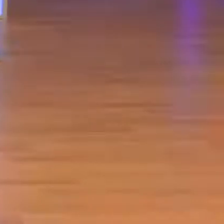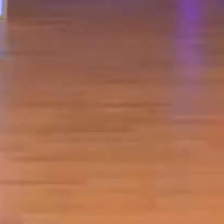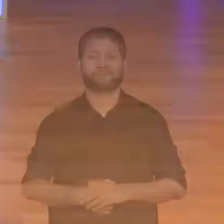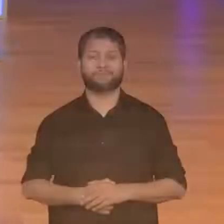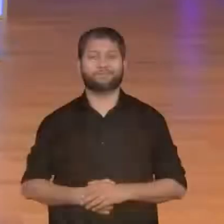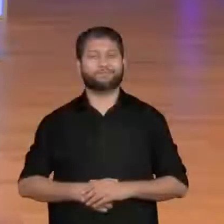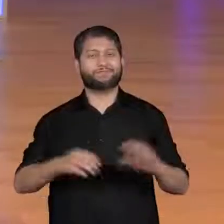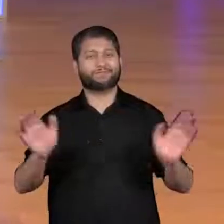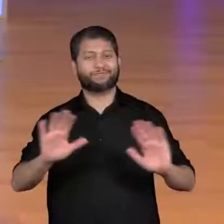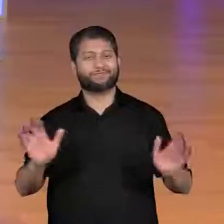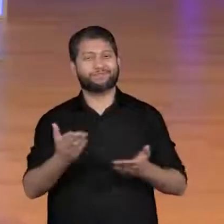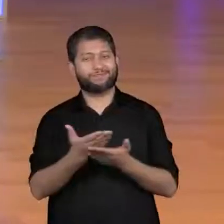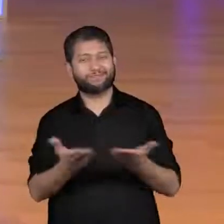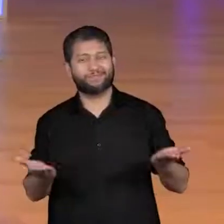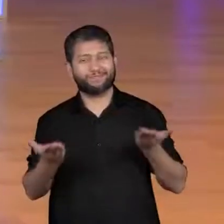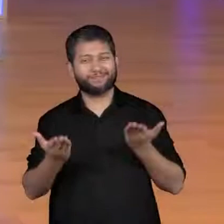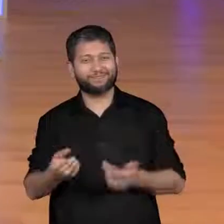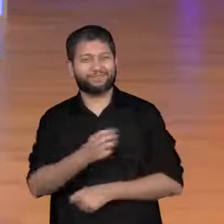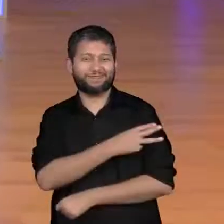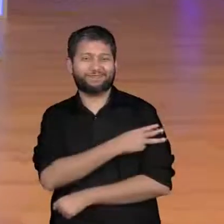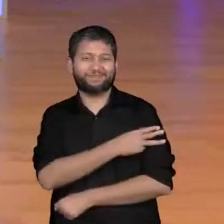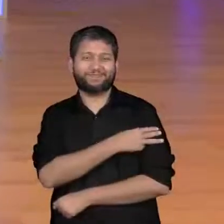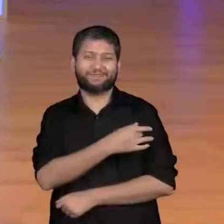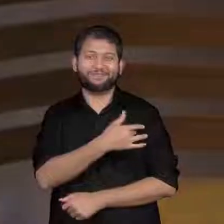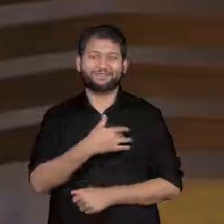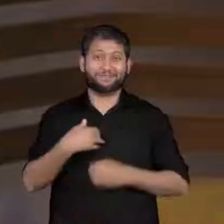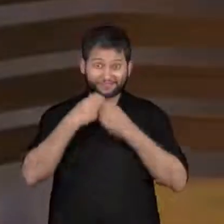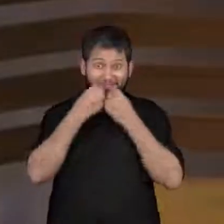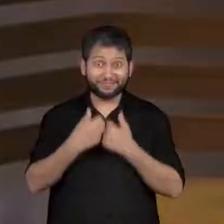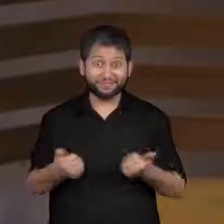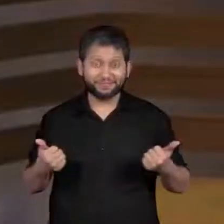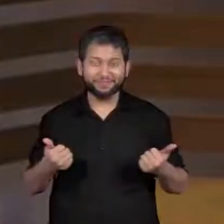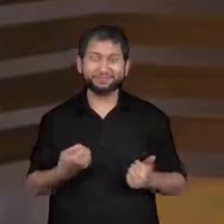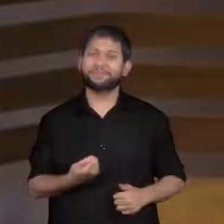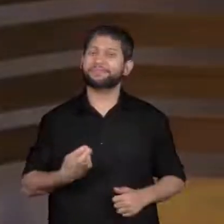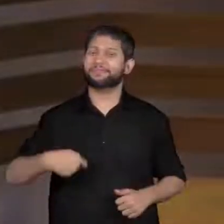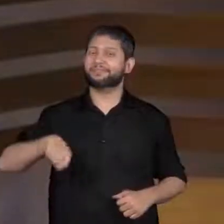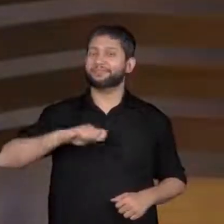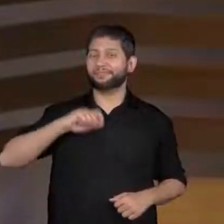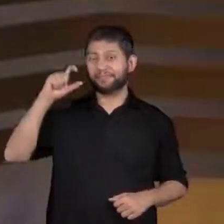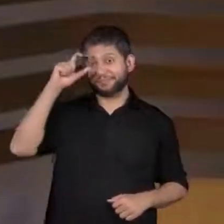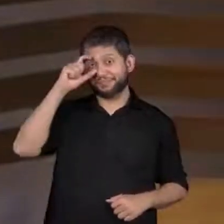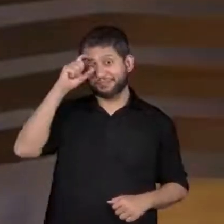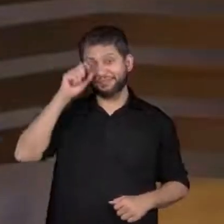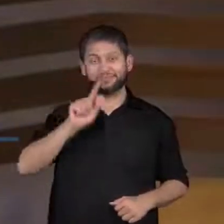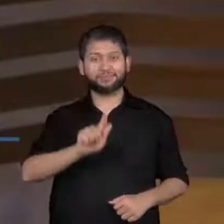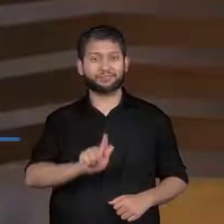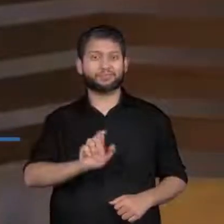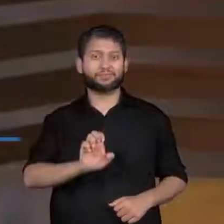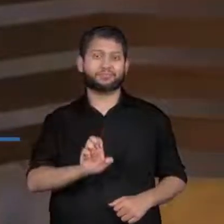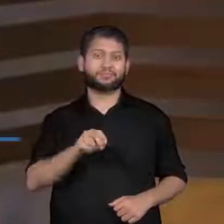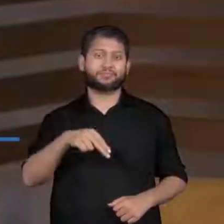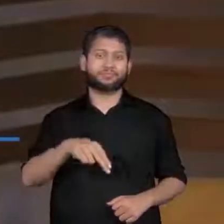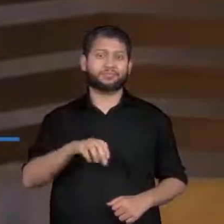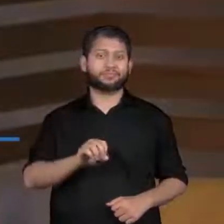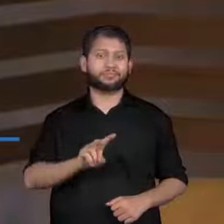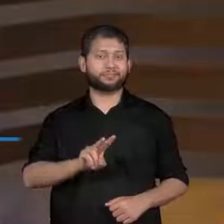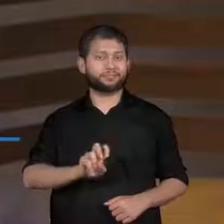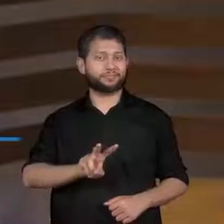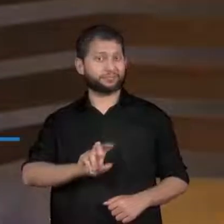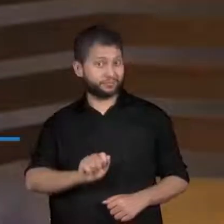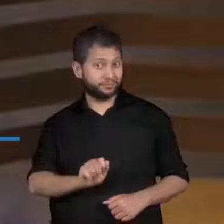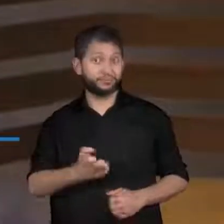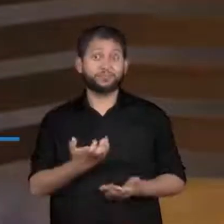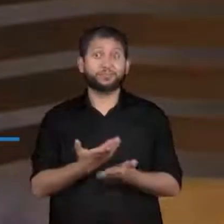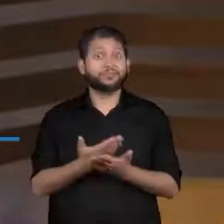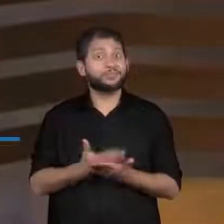Olá, estudantes do terceiro ano, tudo bem com vocês? Eu sou a professora Genoveva Alves e estou aqui para mais uma aula de ciências.